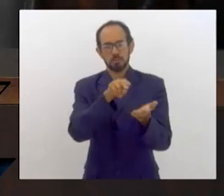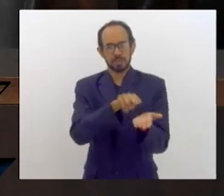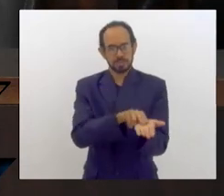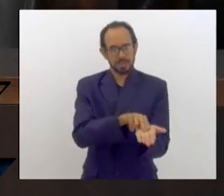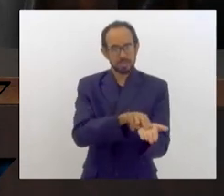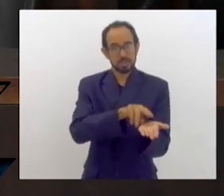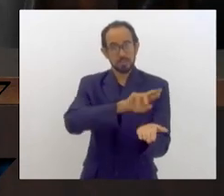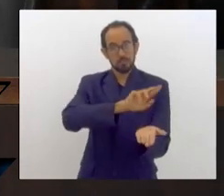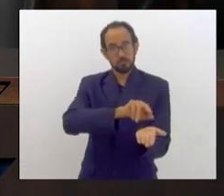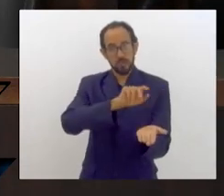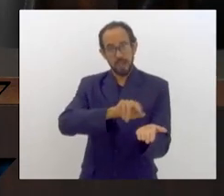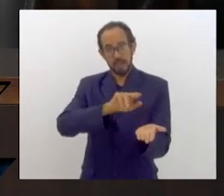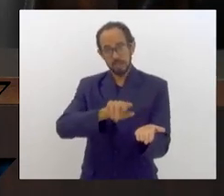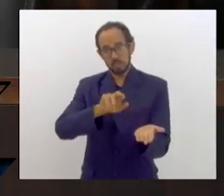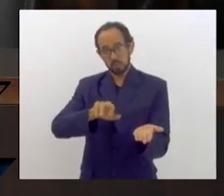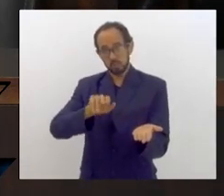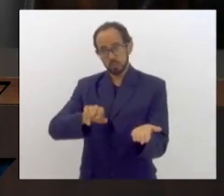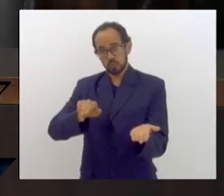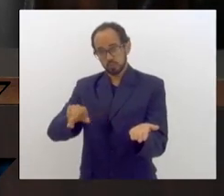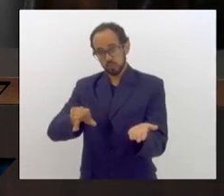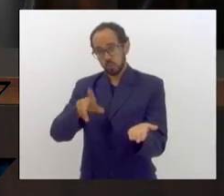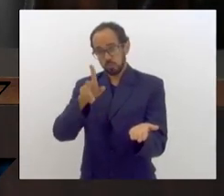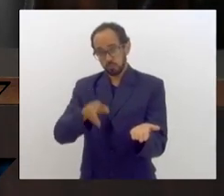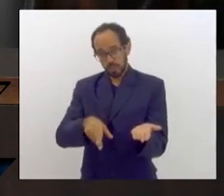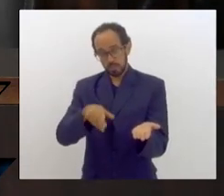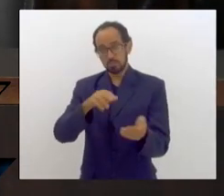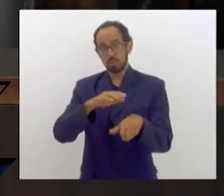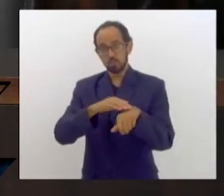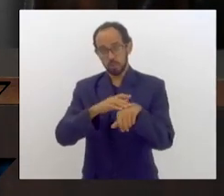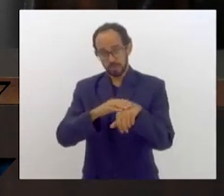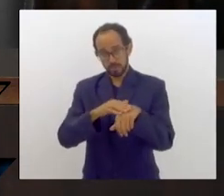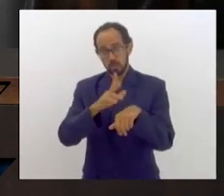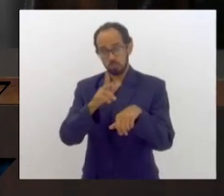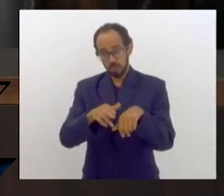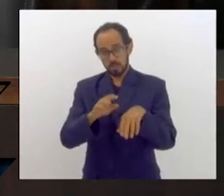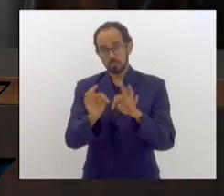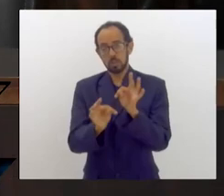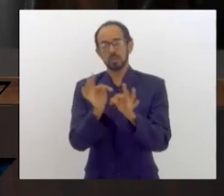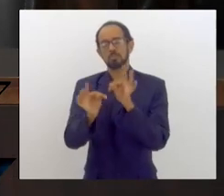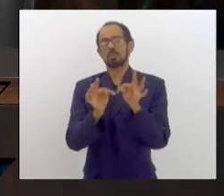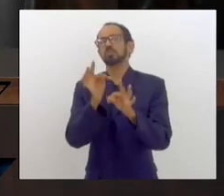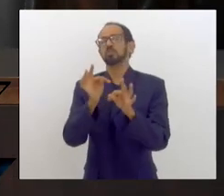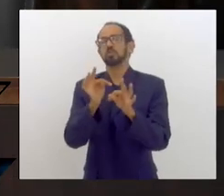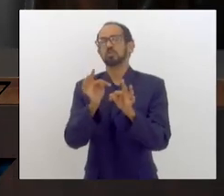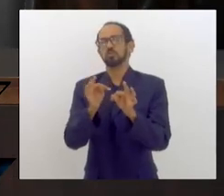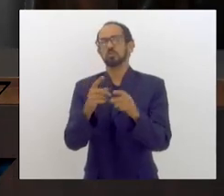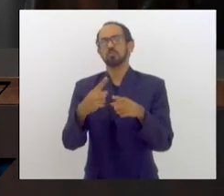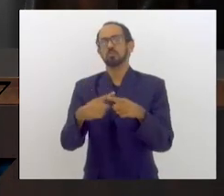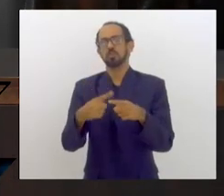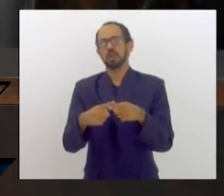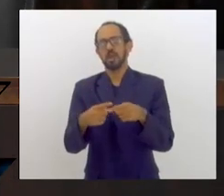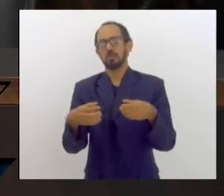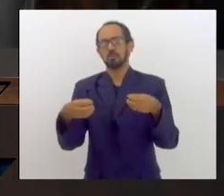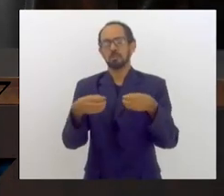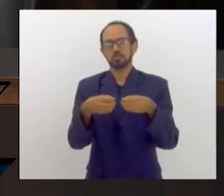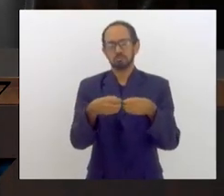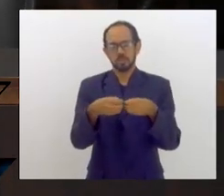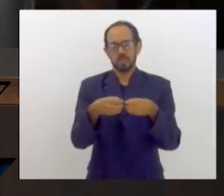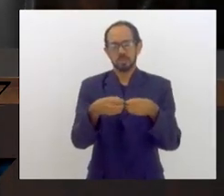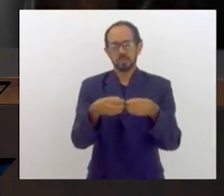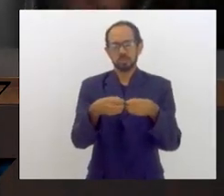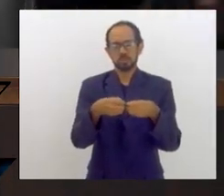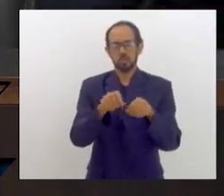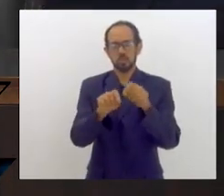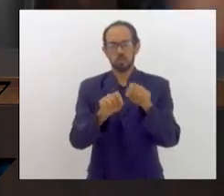pacientes com o mesmo tratamento, com o mesmo diagnóstico e com o mesmo tratamento, porque a proximidade